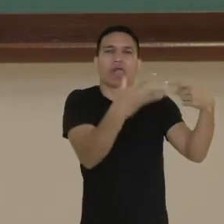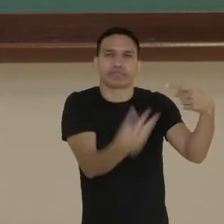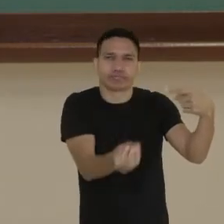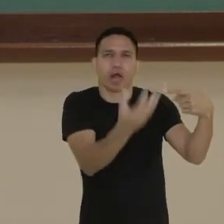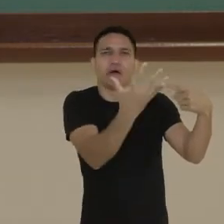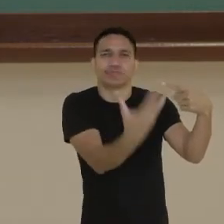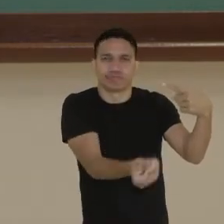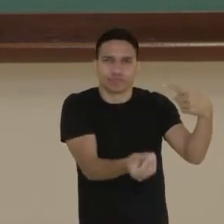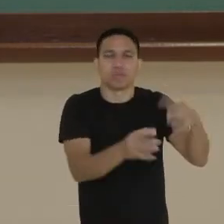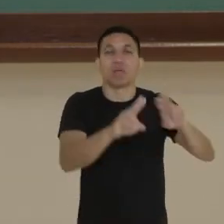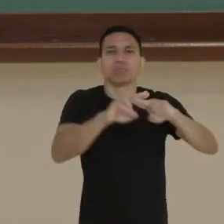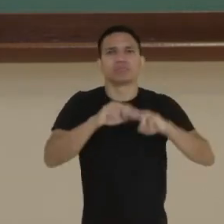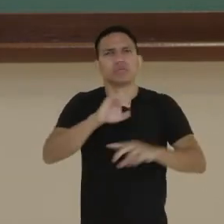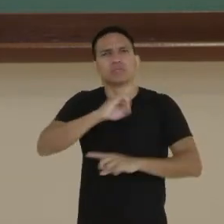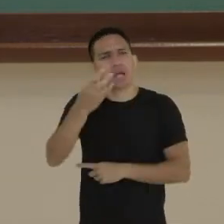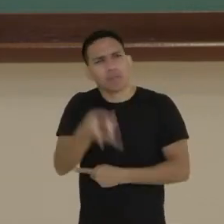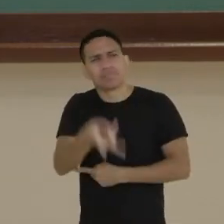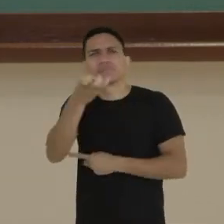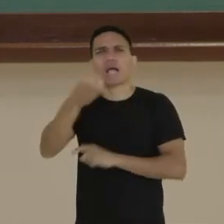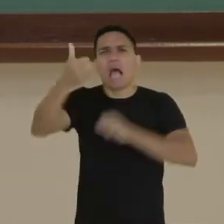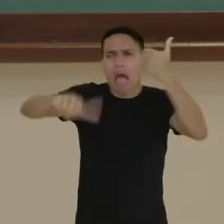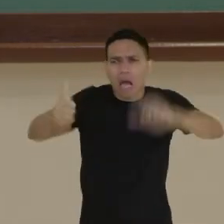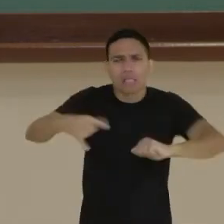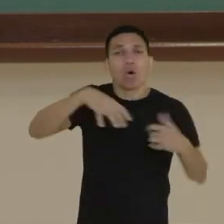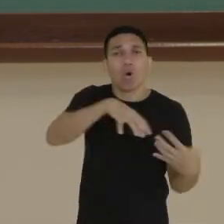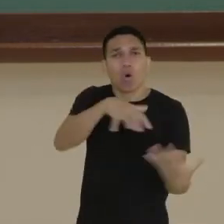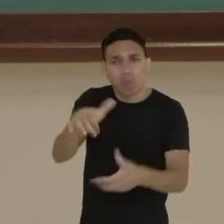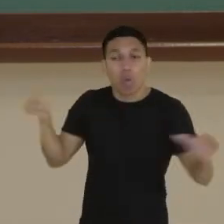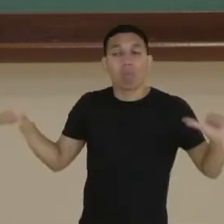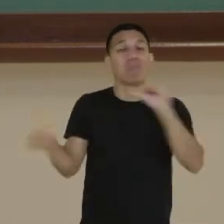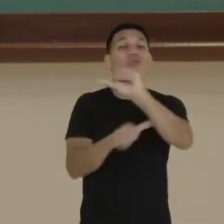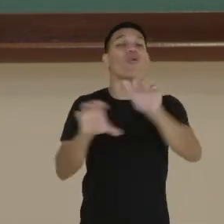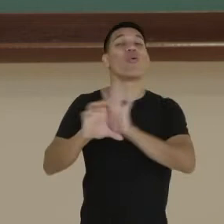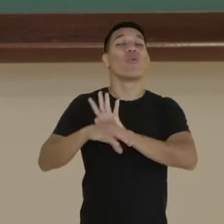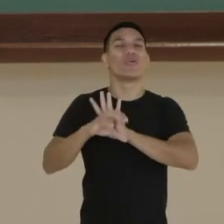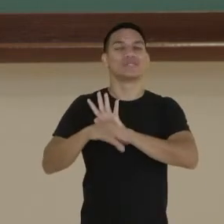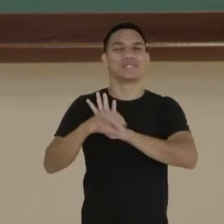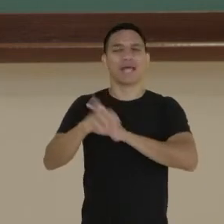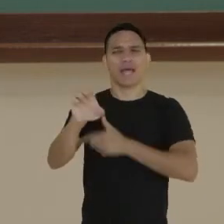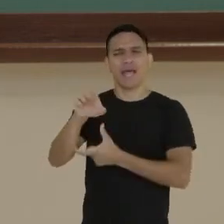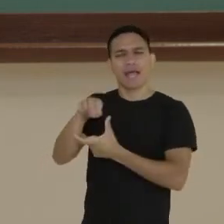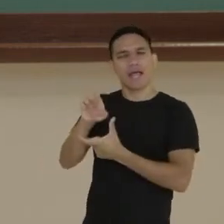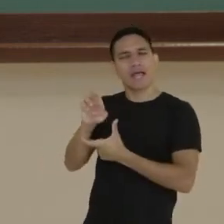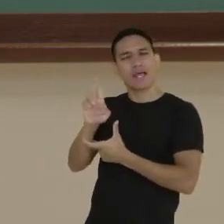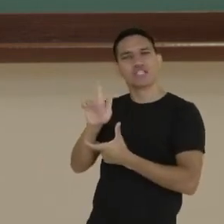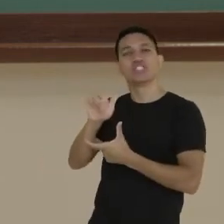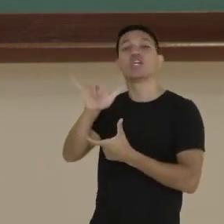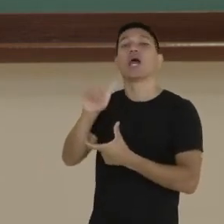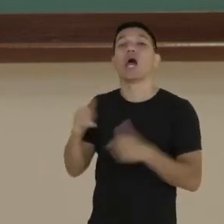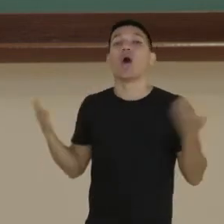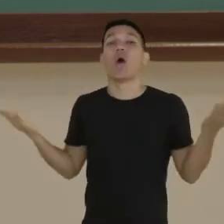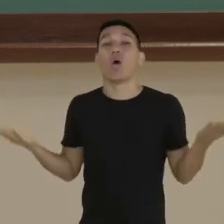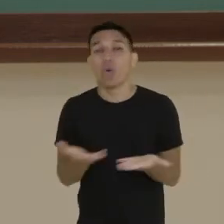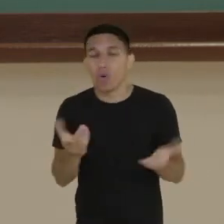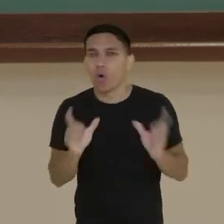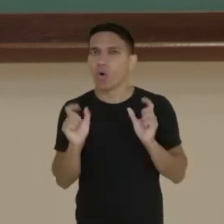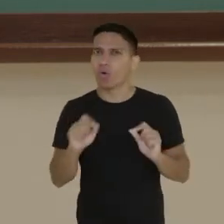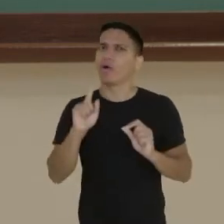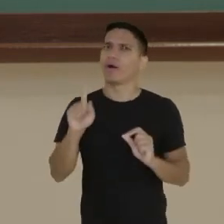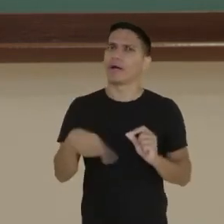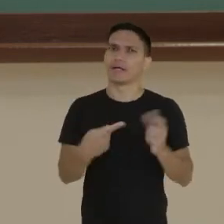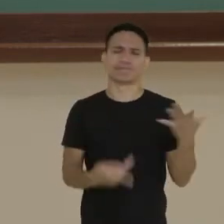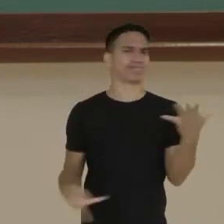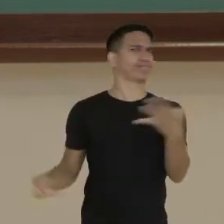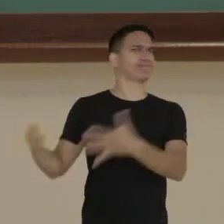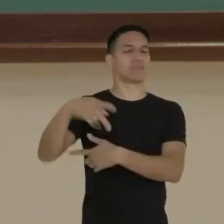está vendo hoje que está dando uma mudança no conceito de energia. Perceba que hoje, né, é imperativo